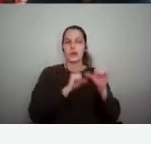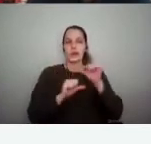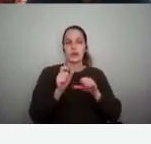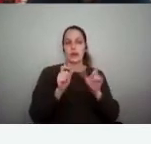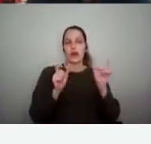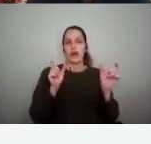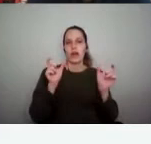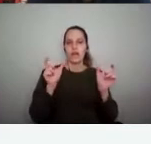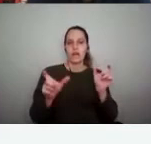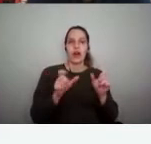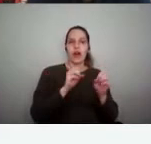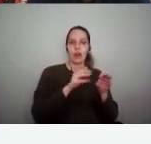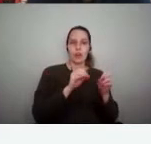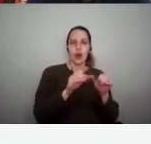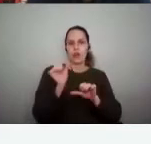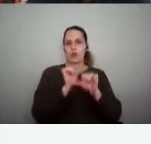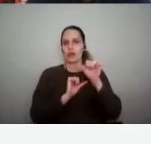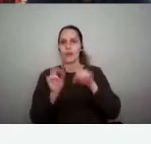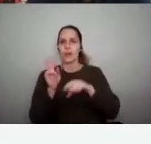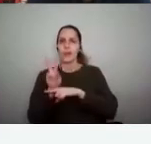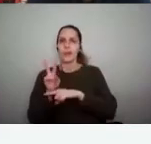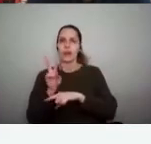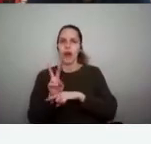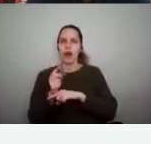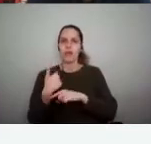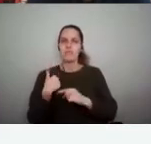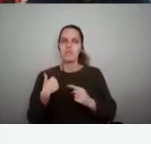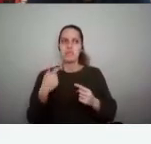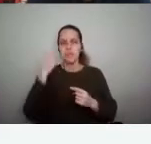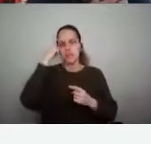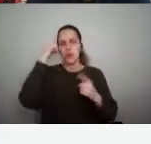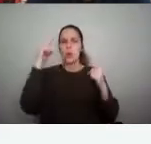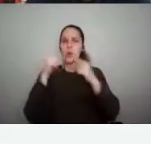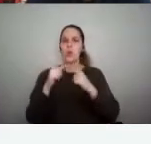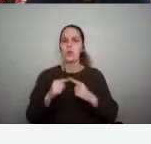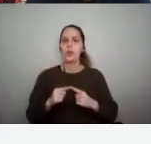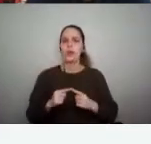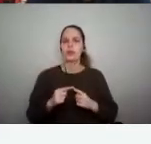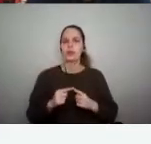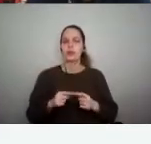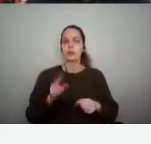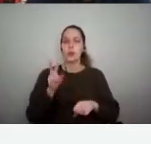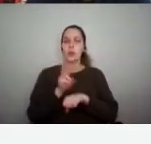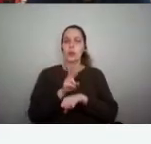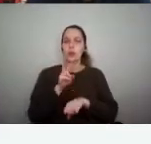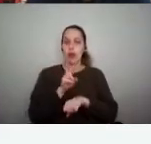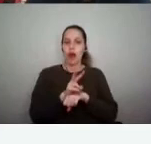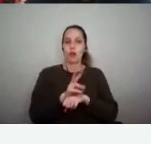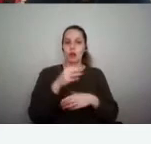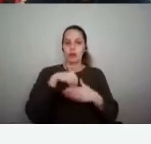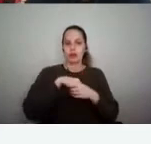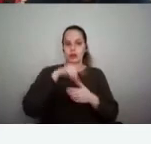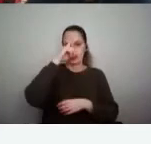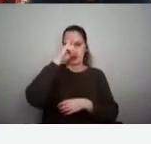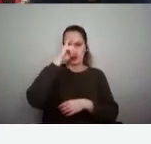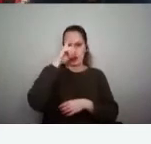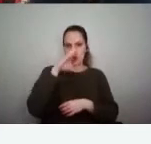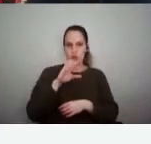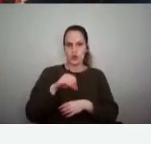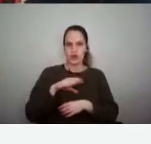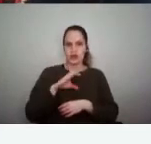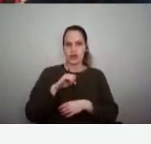total sentido. Então, eu me coloquei na cena do cuidado no Hospital Conceição com um desafio de atender